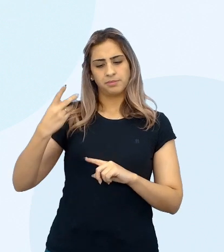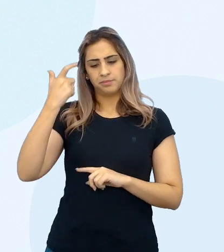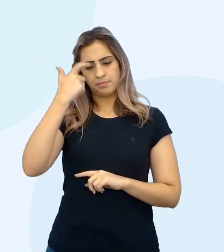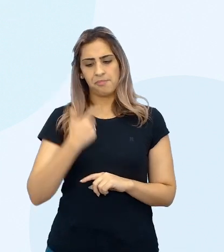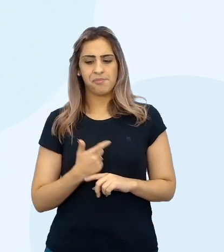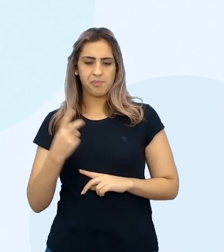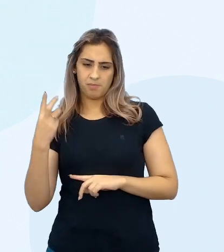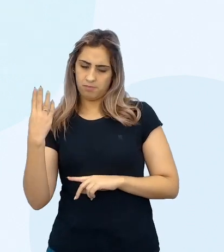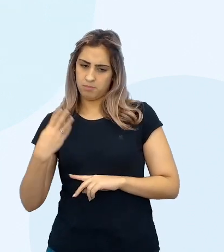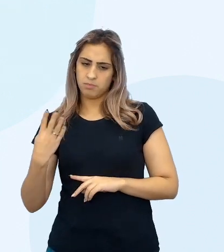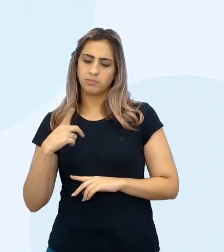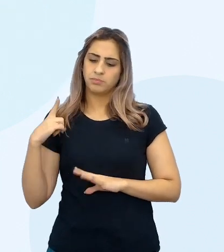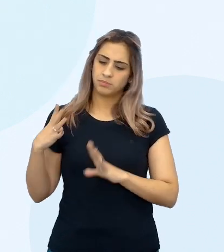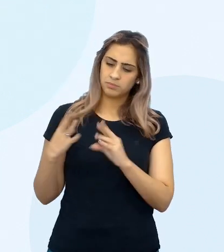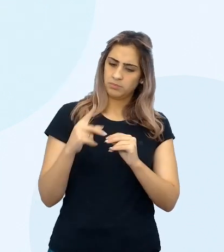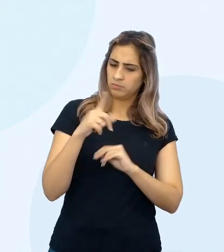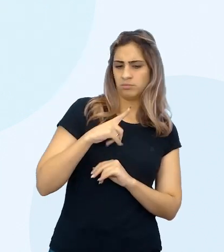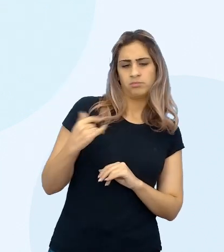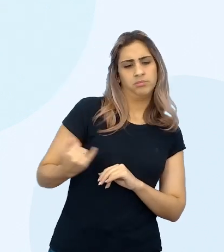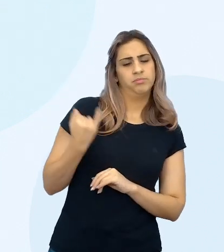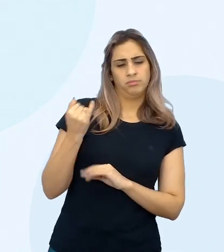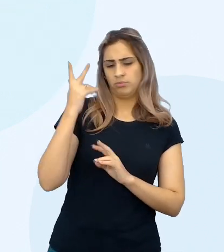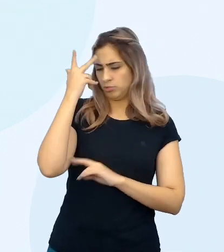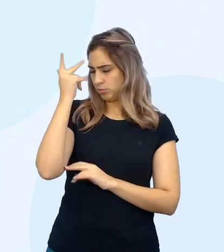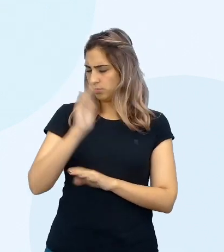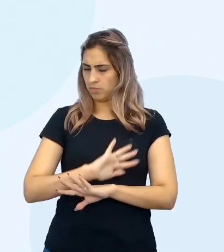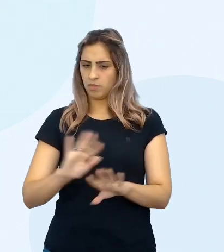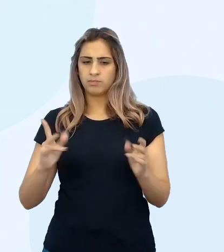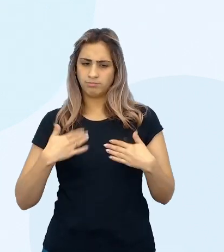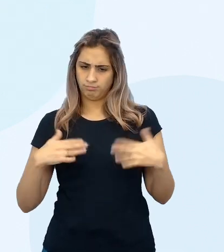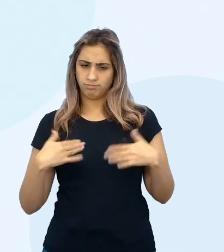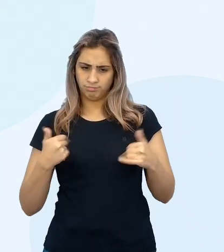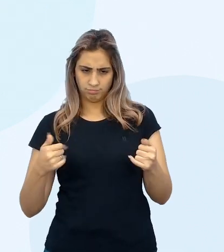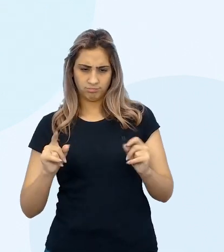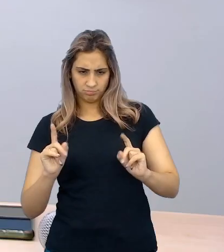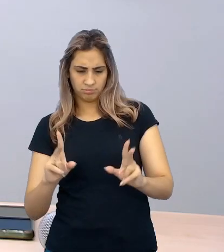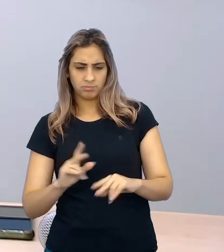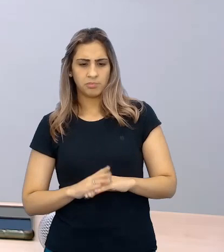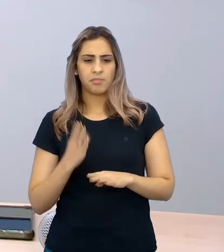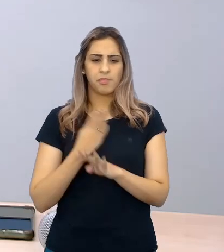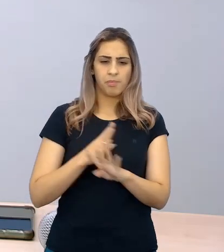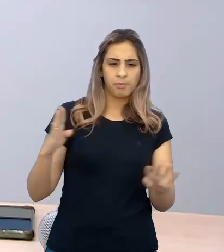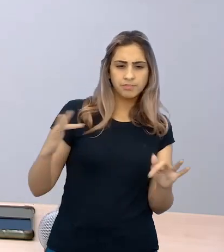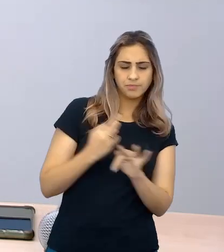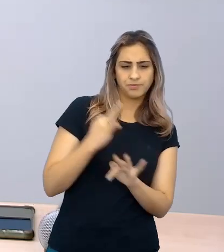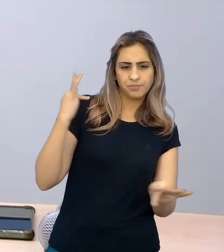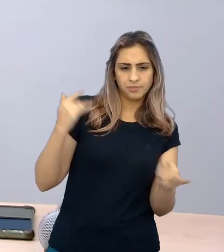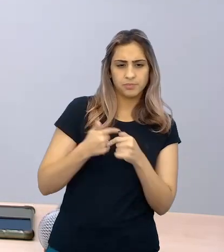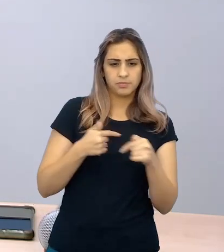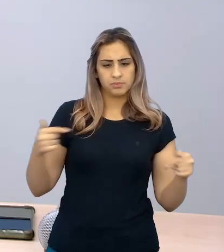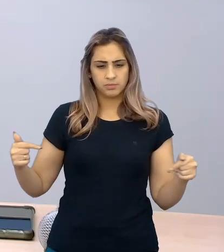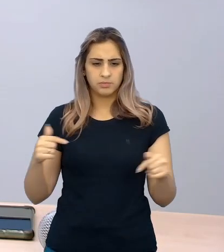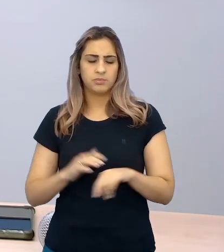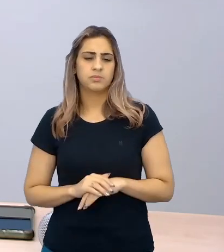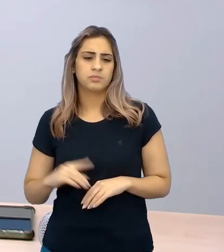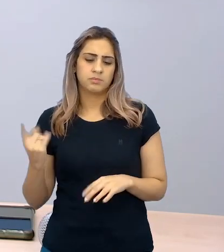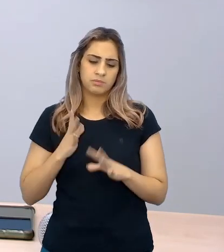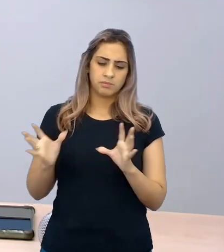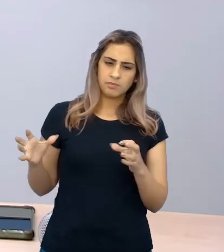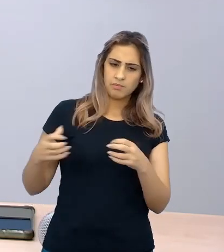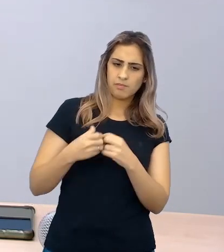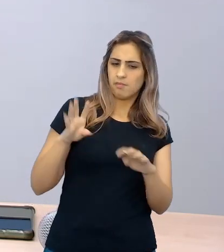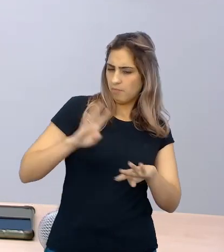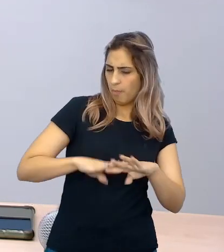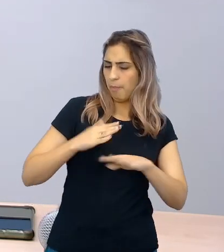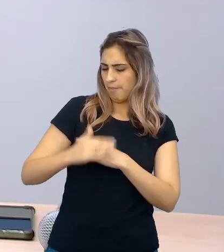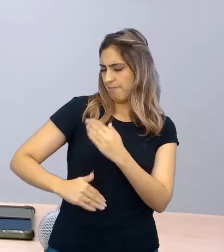e o quarto é da Sumaia. Mas todos têm a sua importância aqui, tá, Osmar? Verdade. Tranquilo, né? Sim. Então, biologia, física, química, e aí juntando com matemática